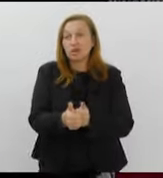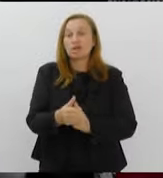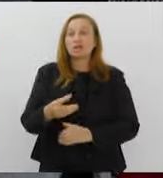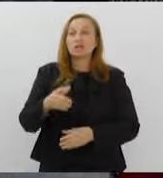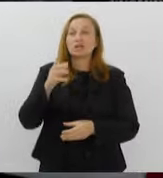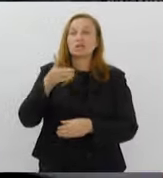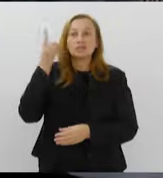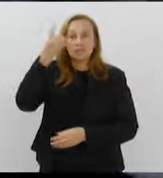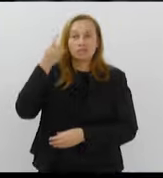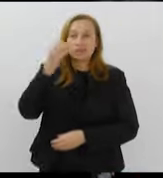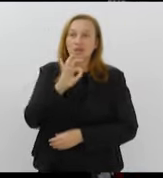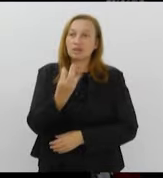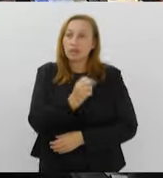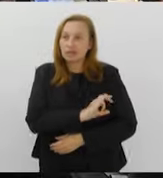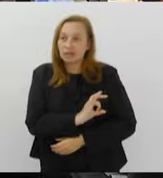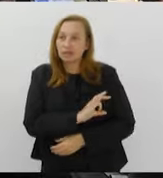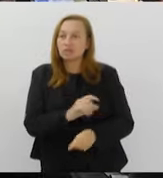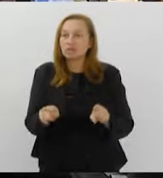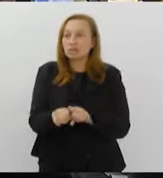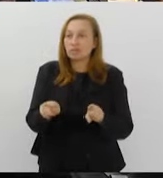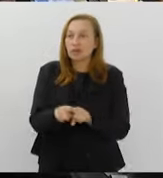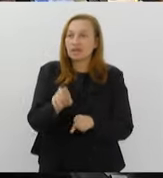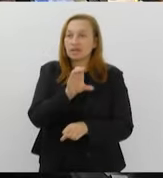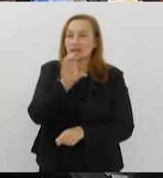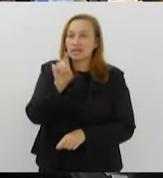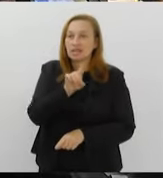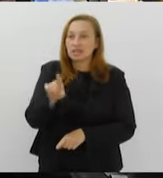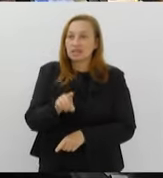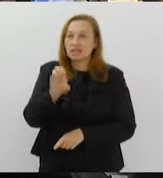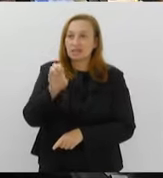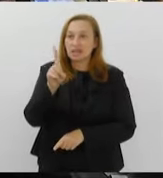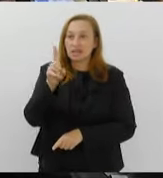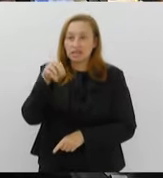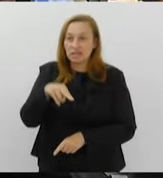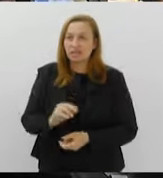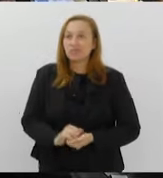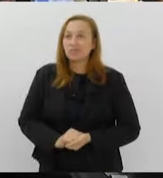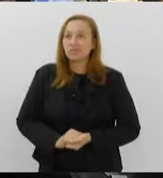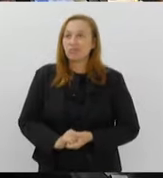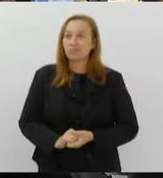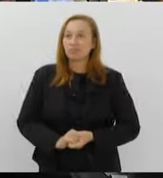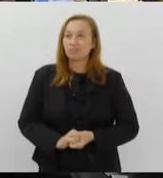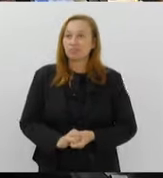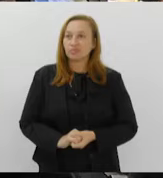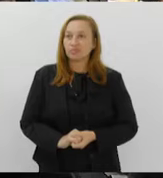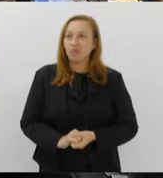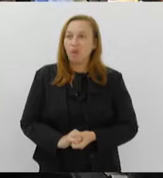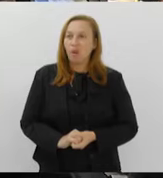deputada Marta Rocha e na deputada Zeidan. Muito obrigada. Marta Rocha. Oi.